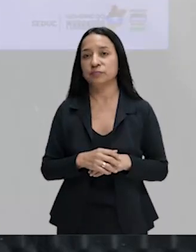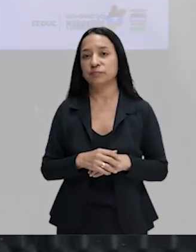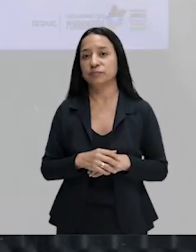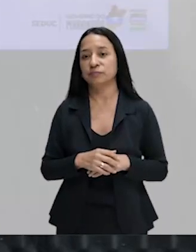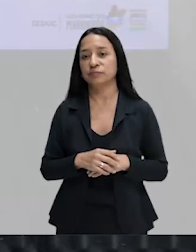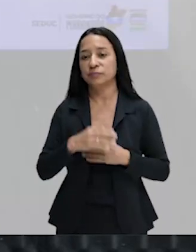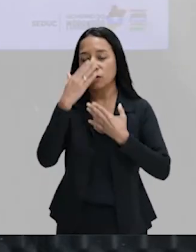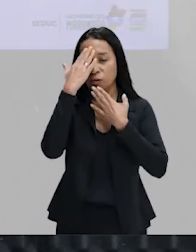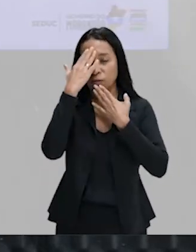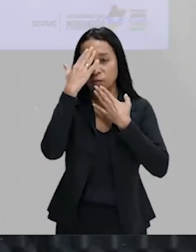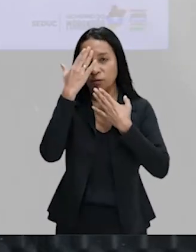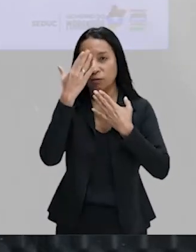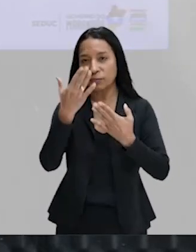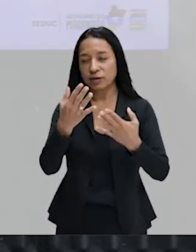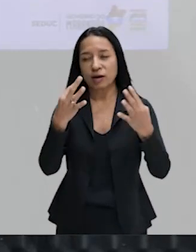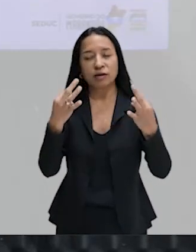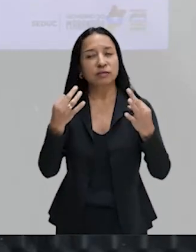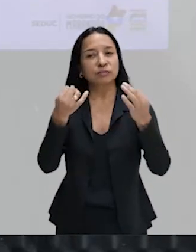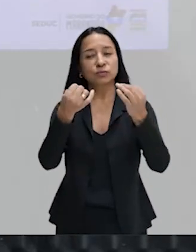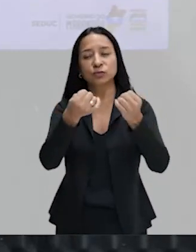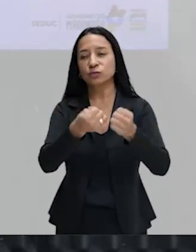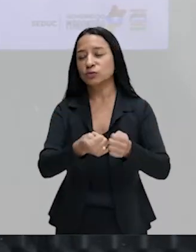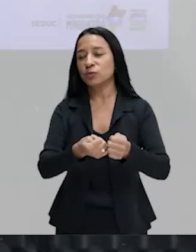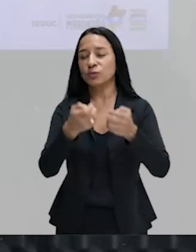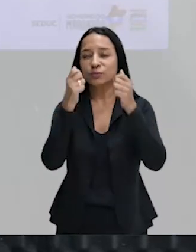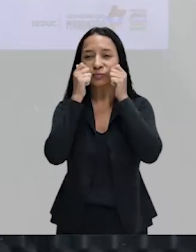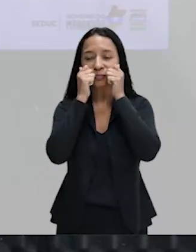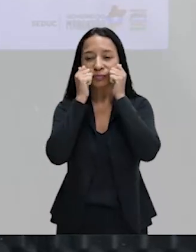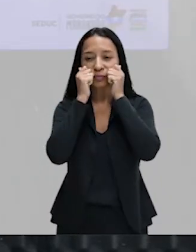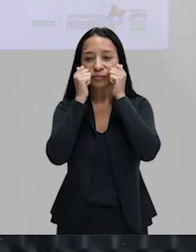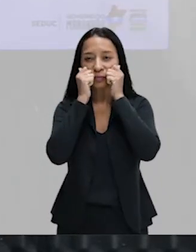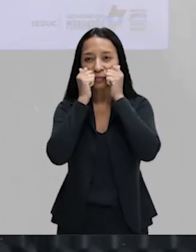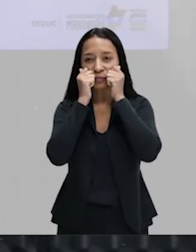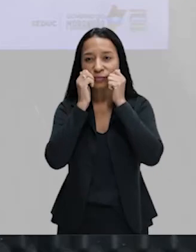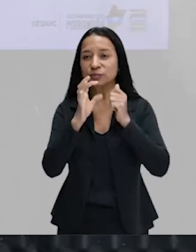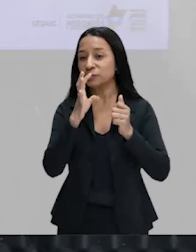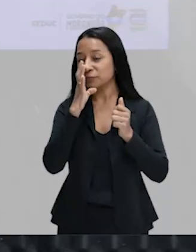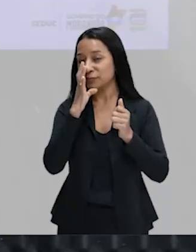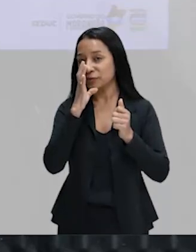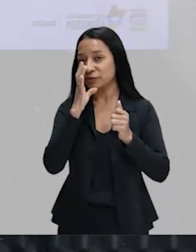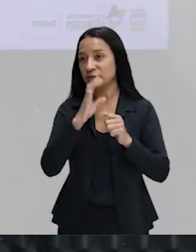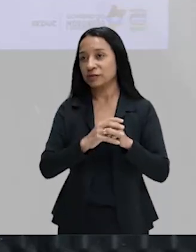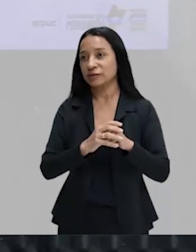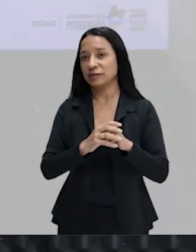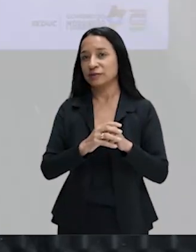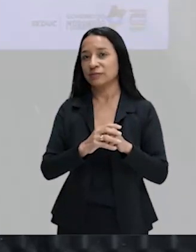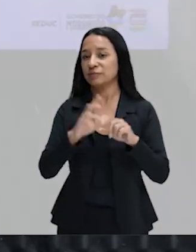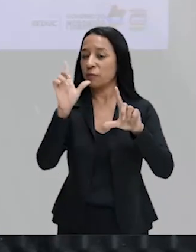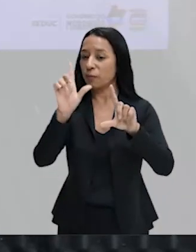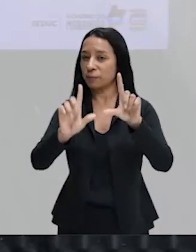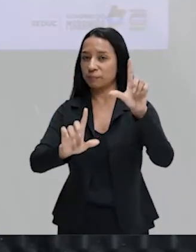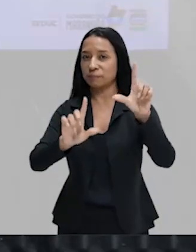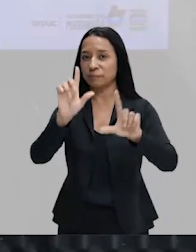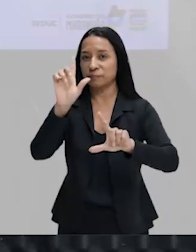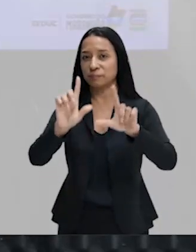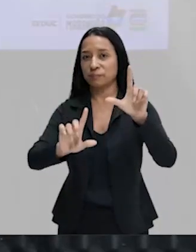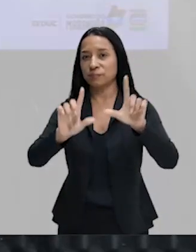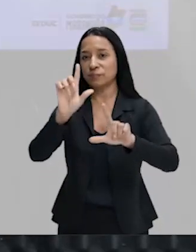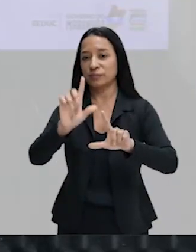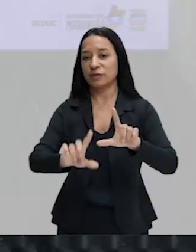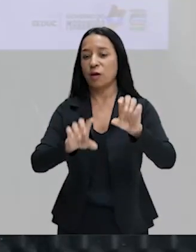Muito obrigada a todos os chuchus que nos assistem pela tela da